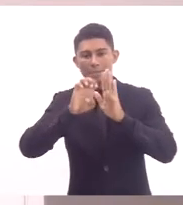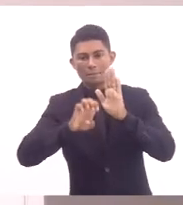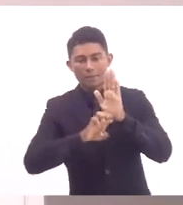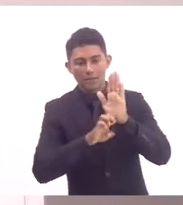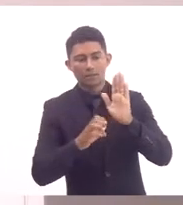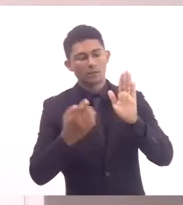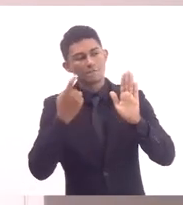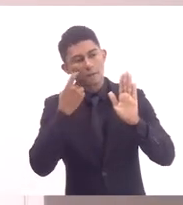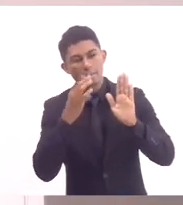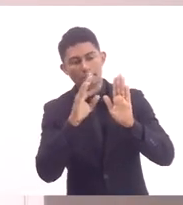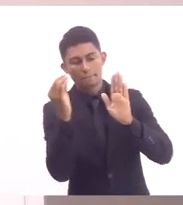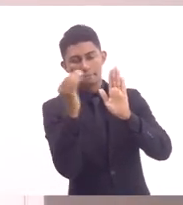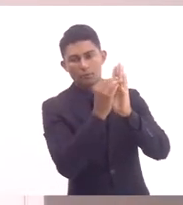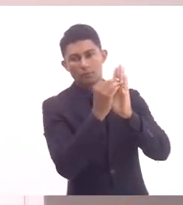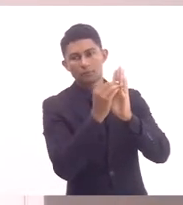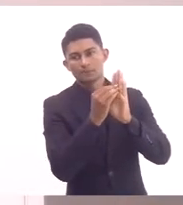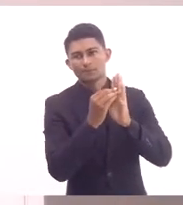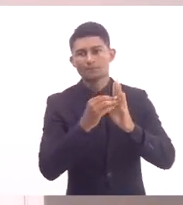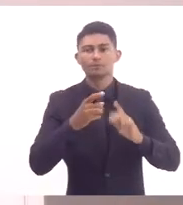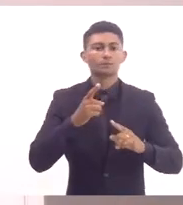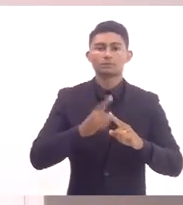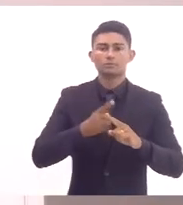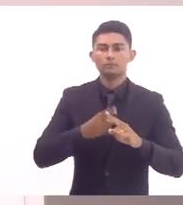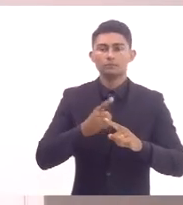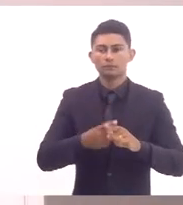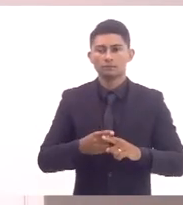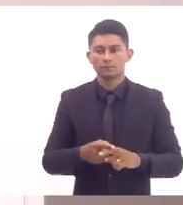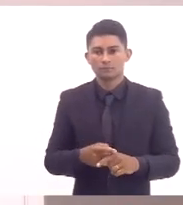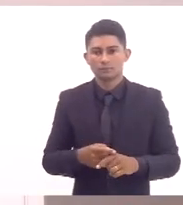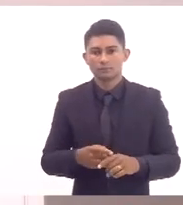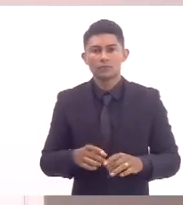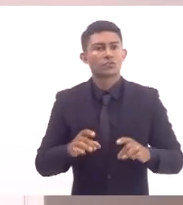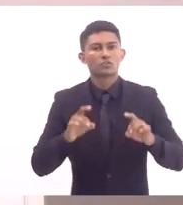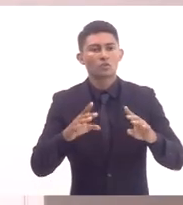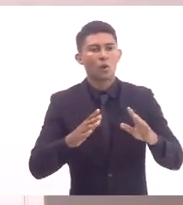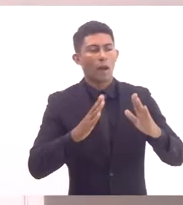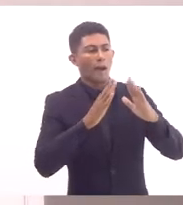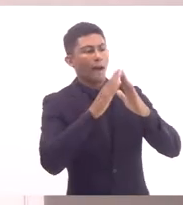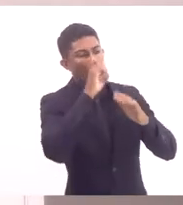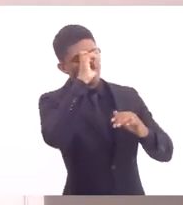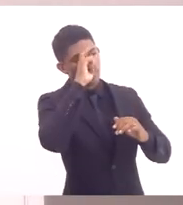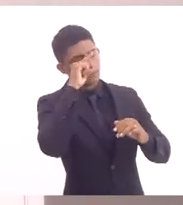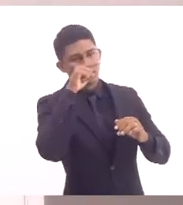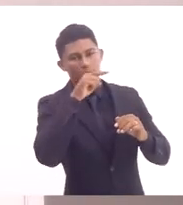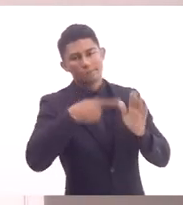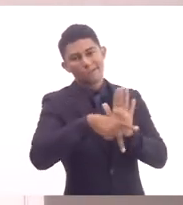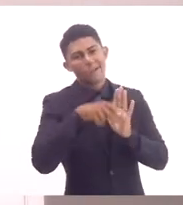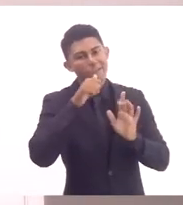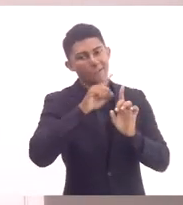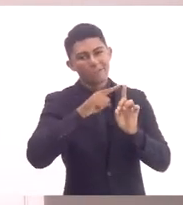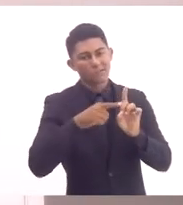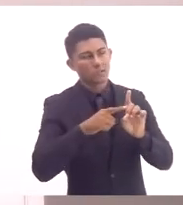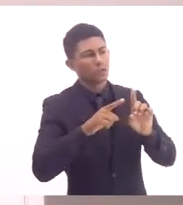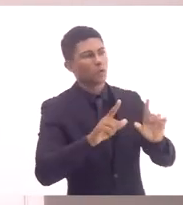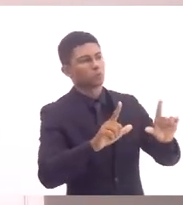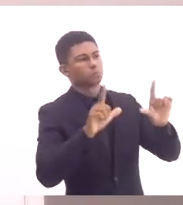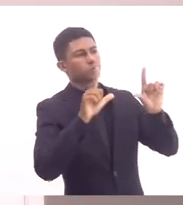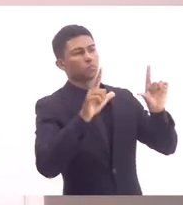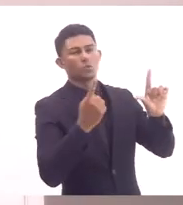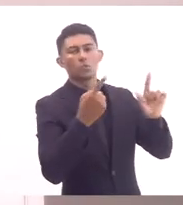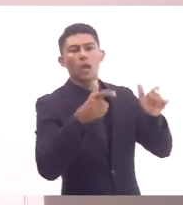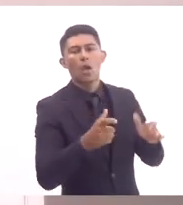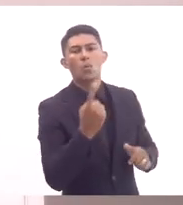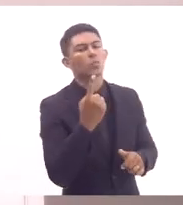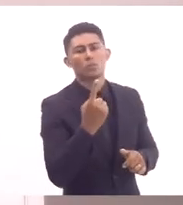comissão incluindo porque aí não é só na pó em uma maternidade em toda em toda a rede